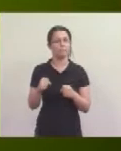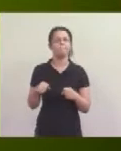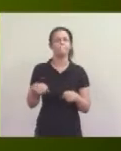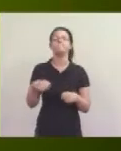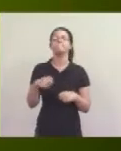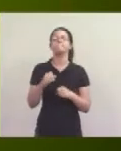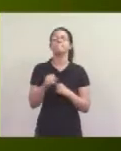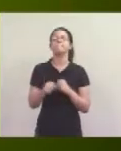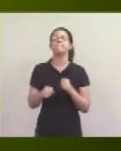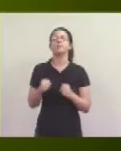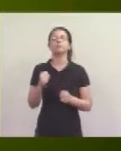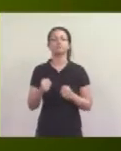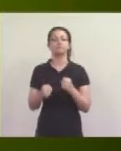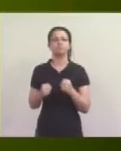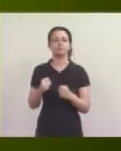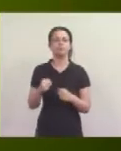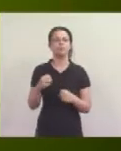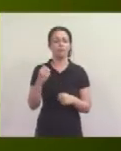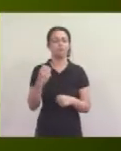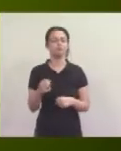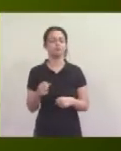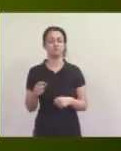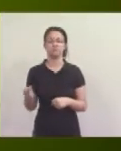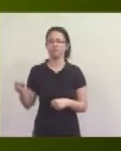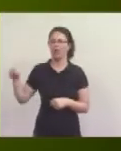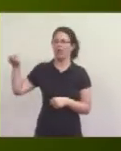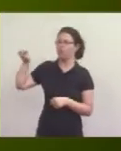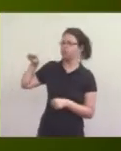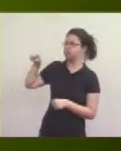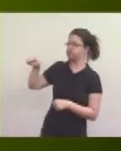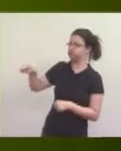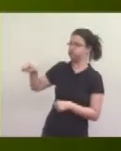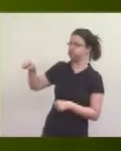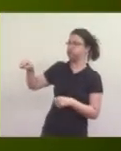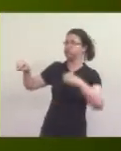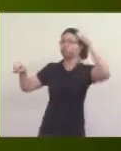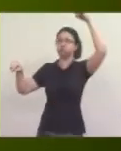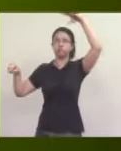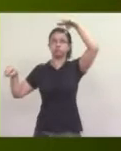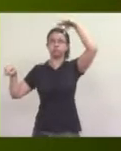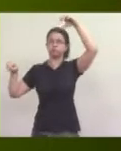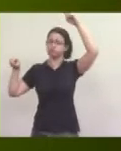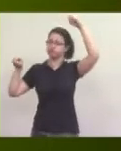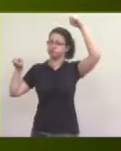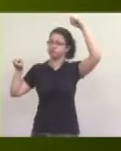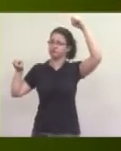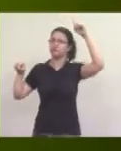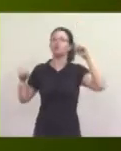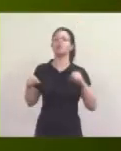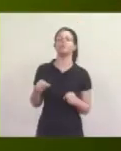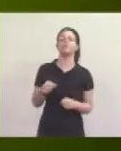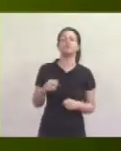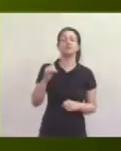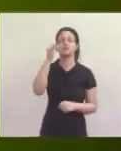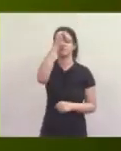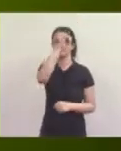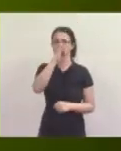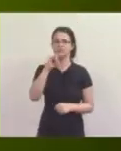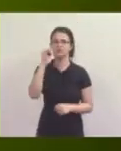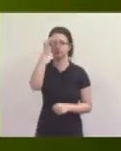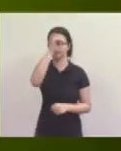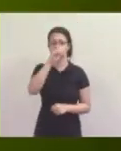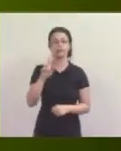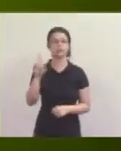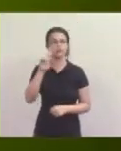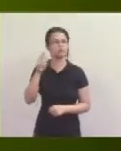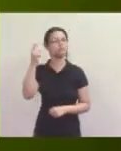esteira elétrica. Caminhe até o interruptor e ligue a luz só do cômodo que for usar. O uso eficiente da energia é